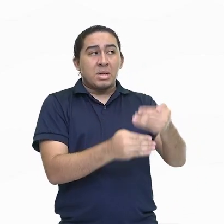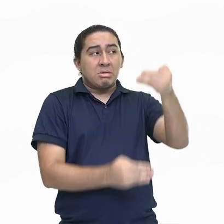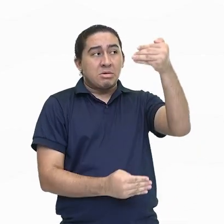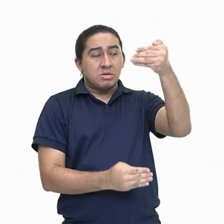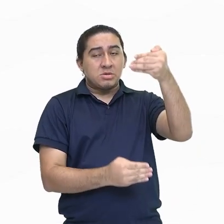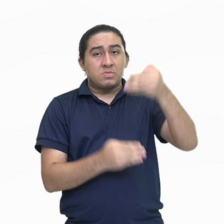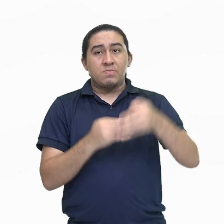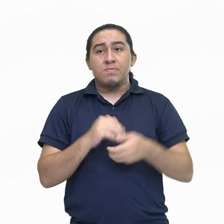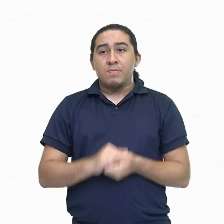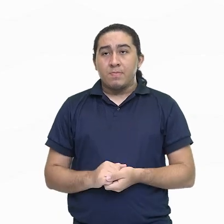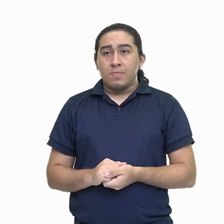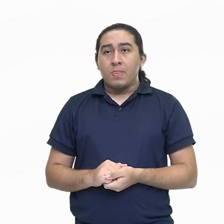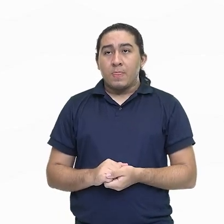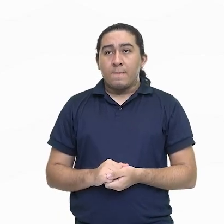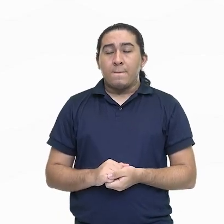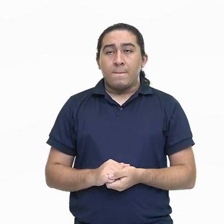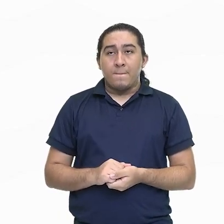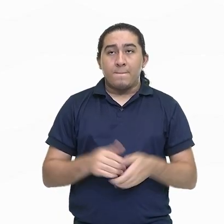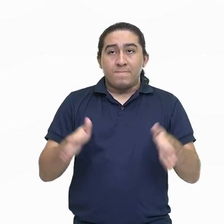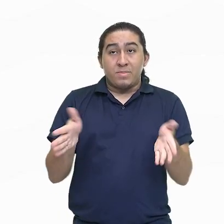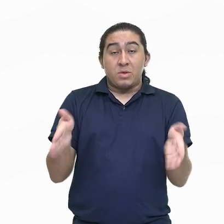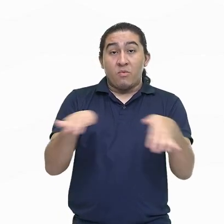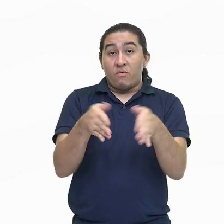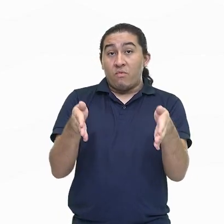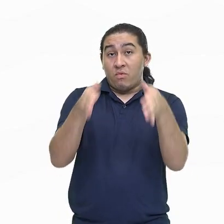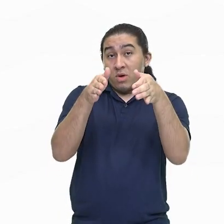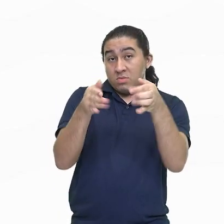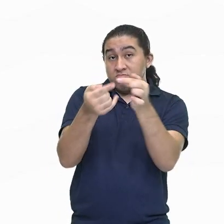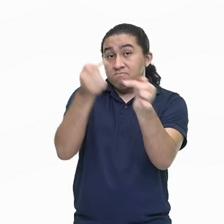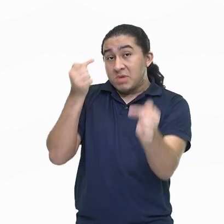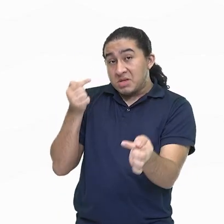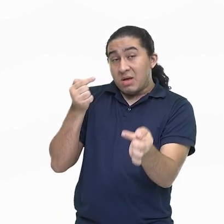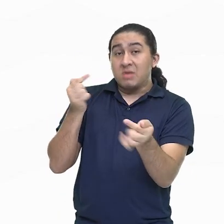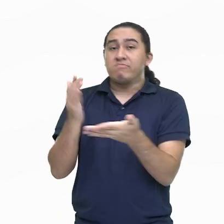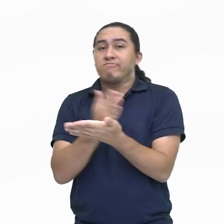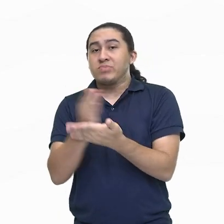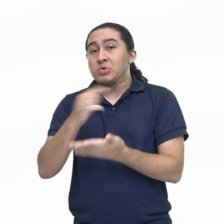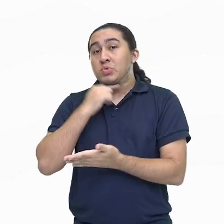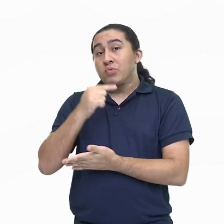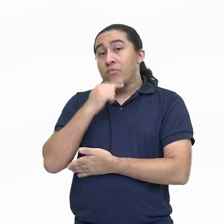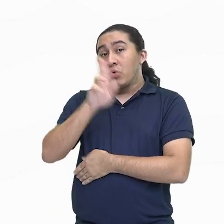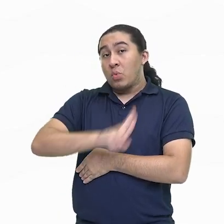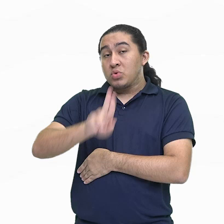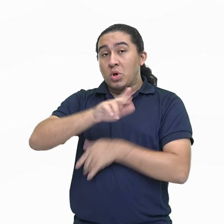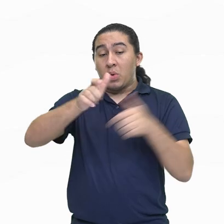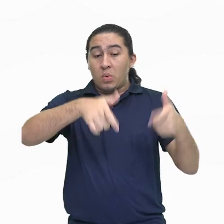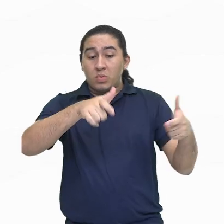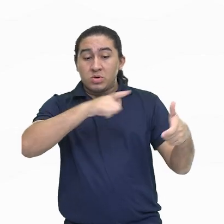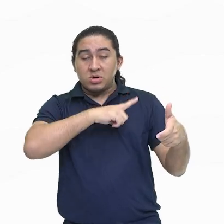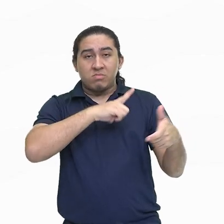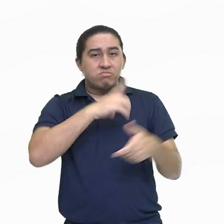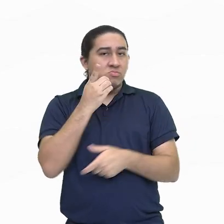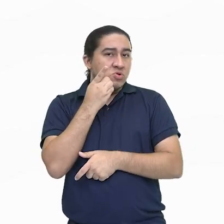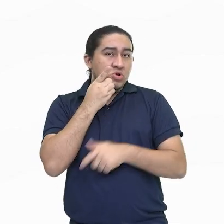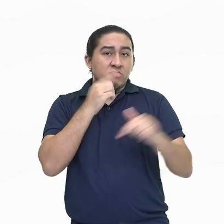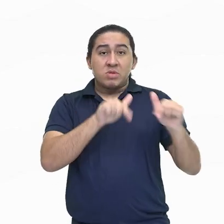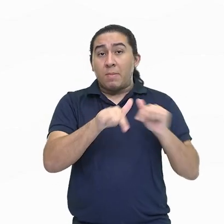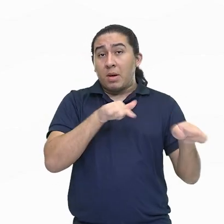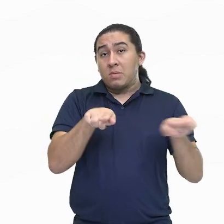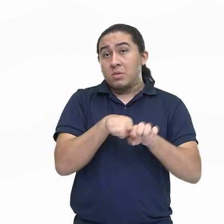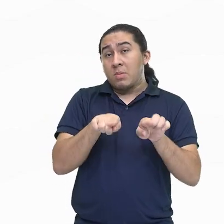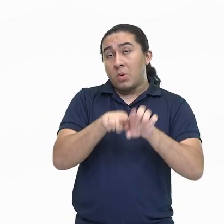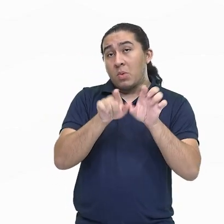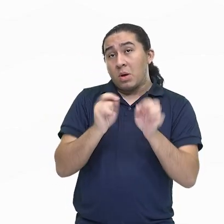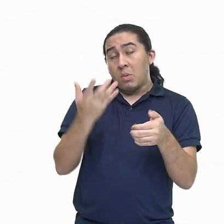construções. Os vasos nem sempre foram peças de decoração, sendo utilizados no trabalho diário ou para